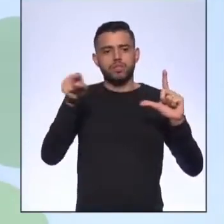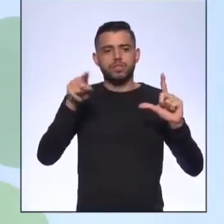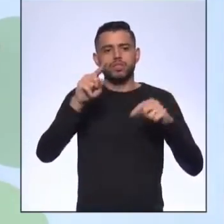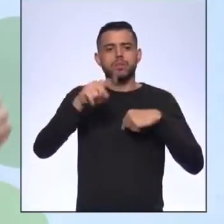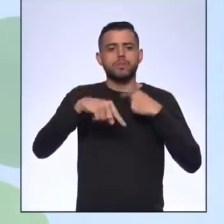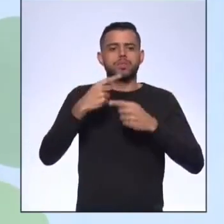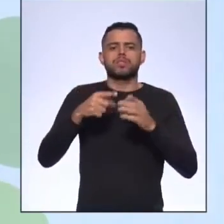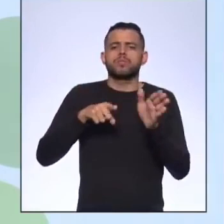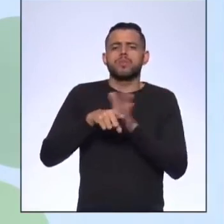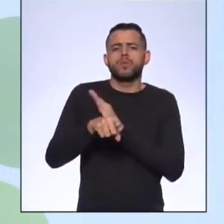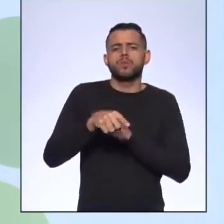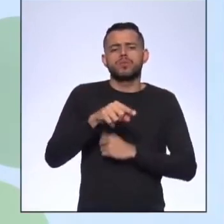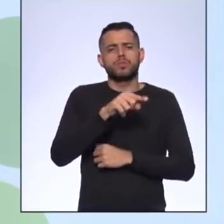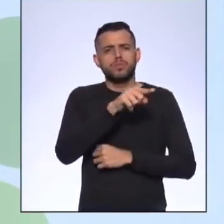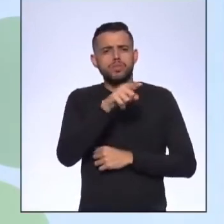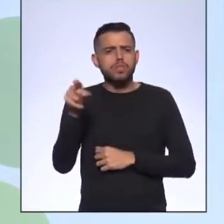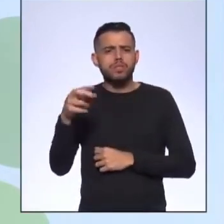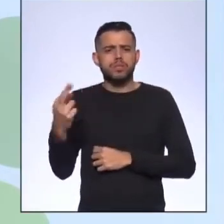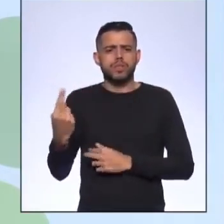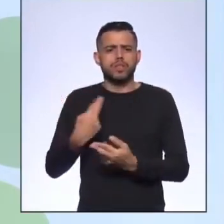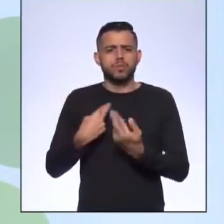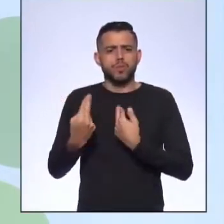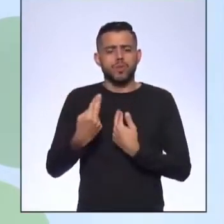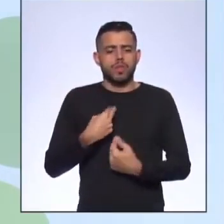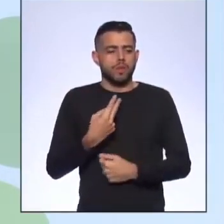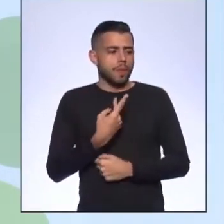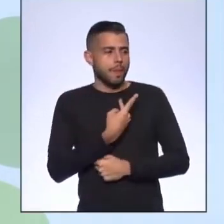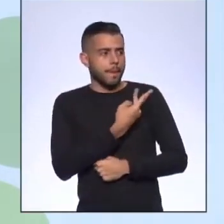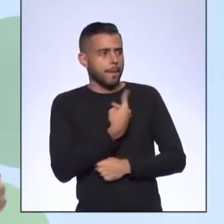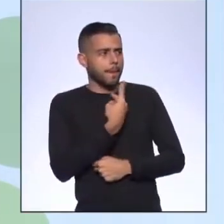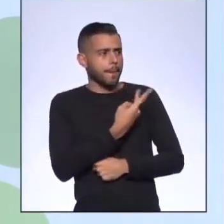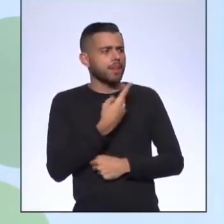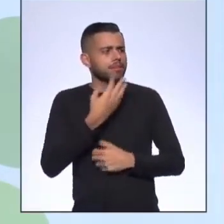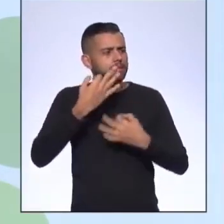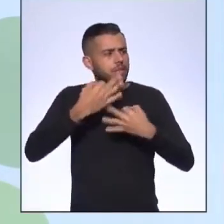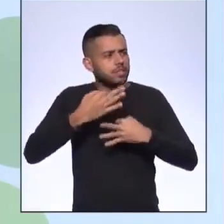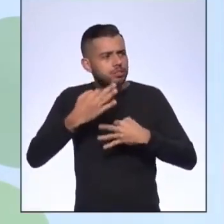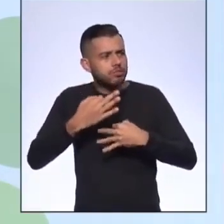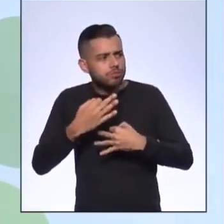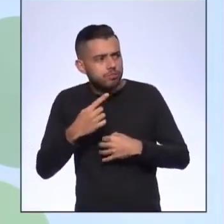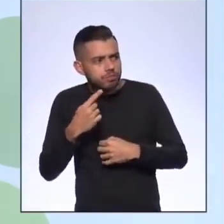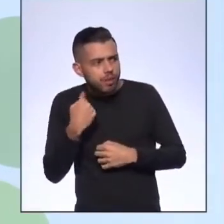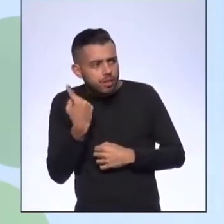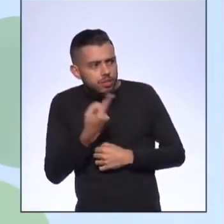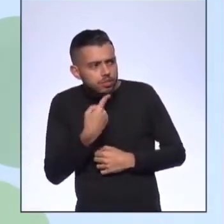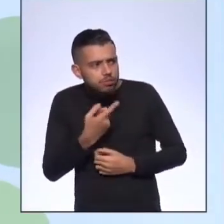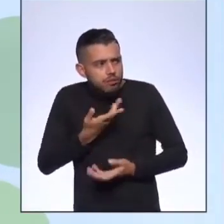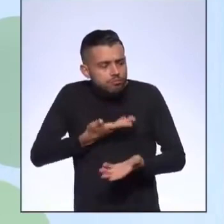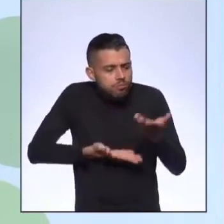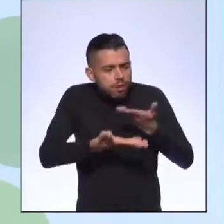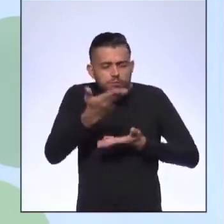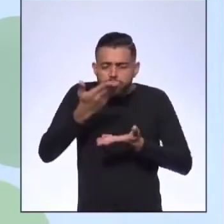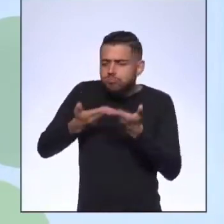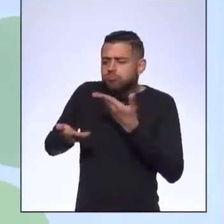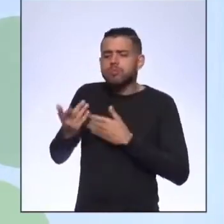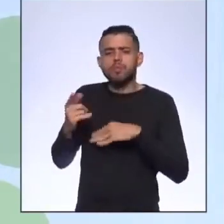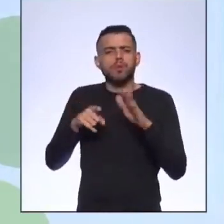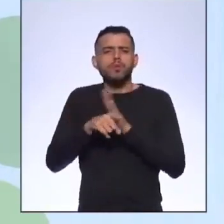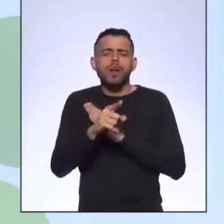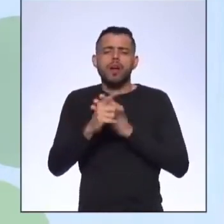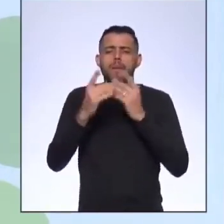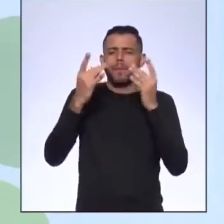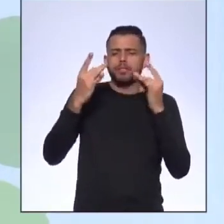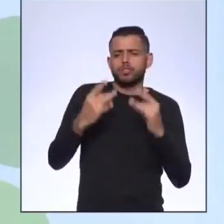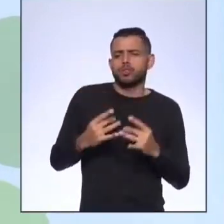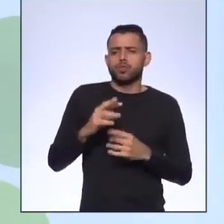essas perguntinhas que vocês vão responder para mim aqui pro Fábio, bonitinho, tá? E aí a gente vai interagindo aqui e vai perguntando, partículas ou não,